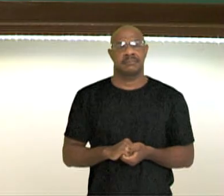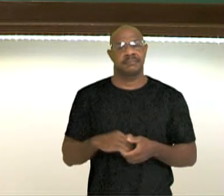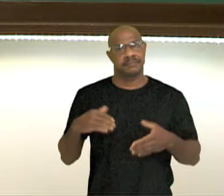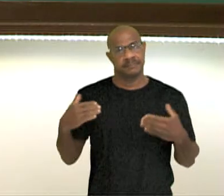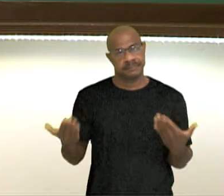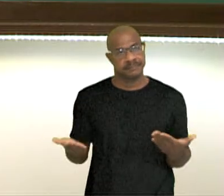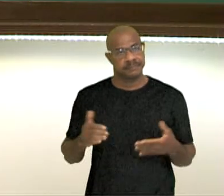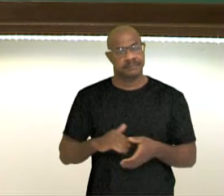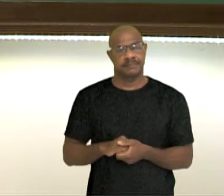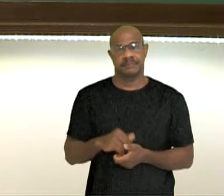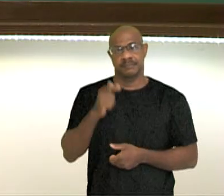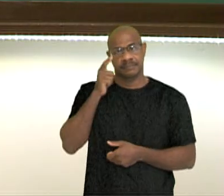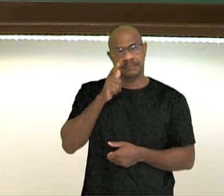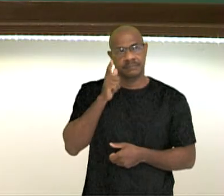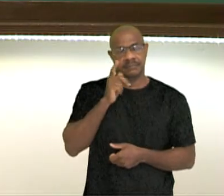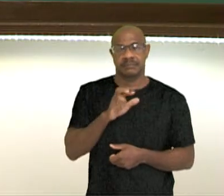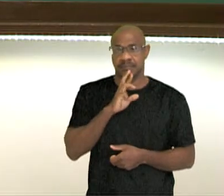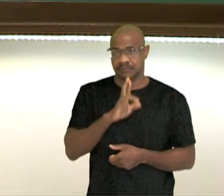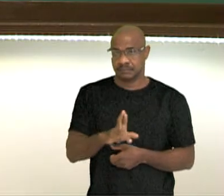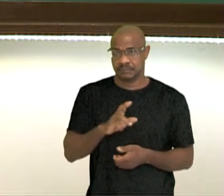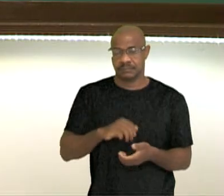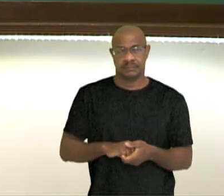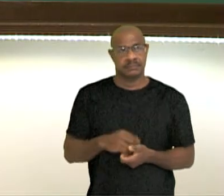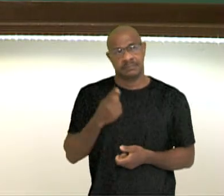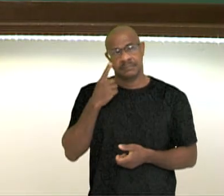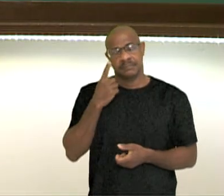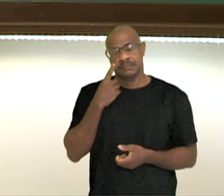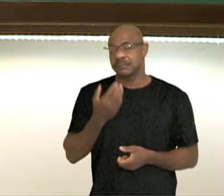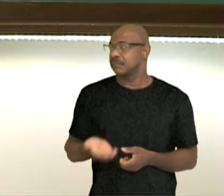Então, conseguiu responder as questões? Vamos lá?